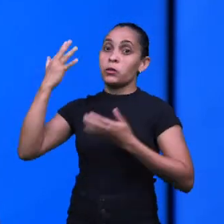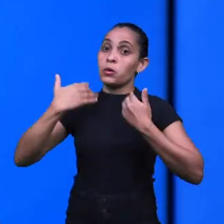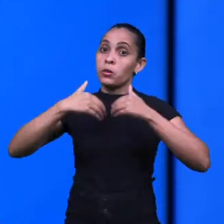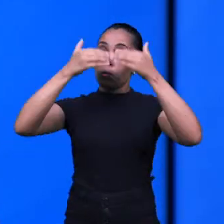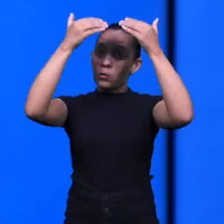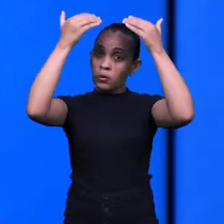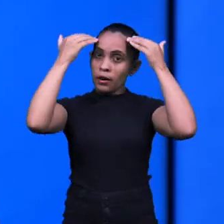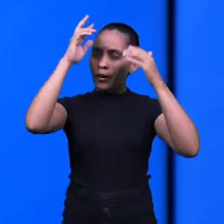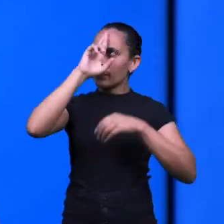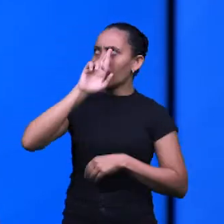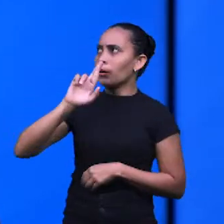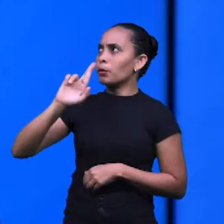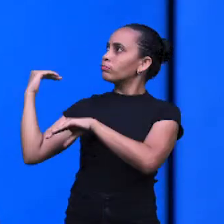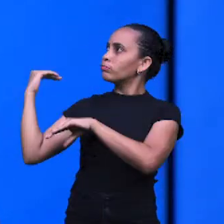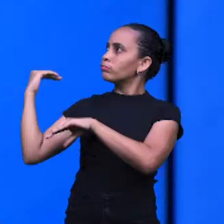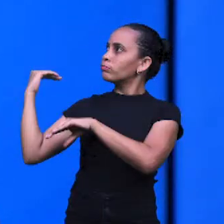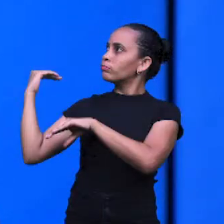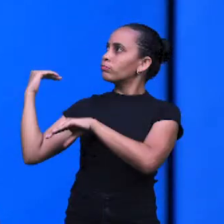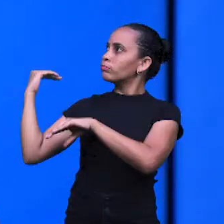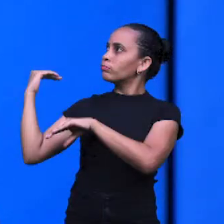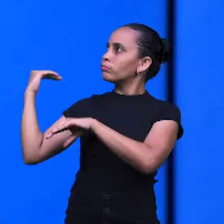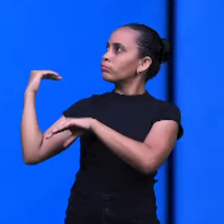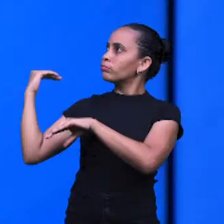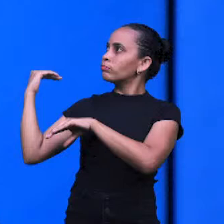que é o Senhor dos Senhores.